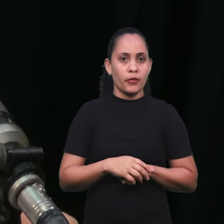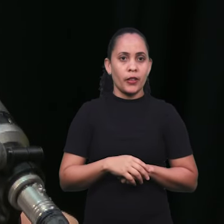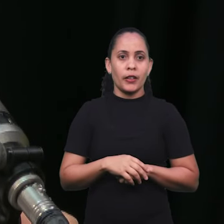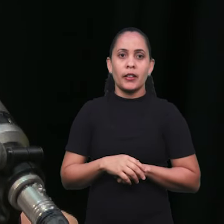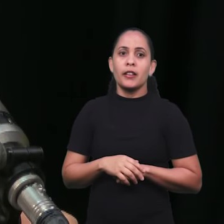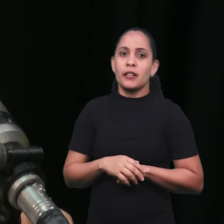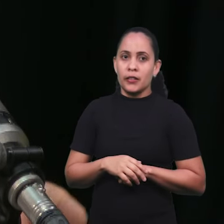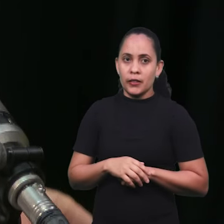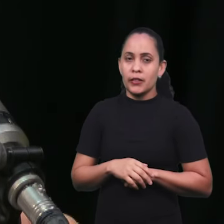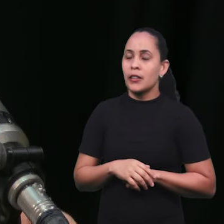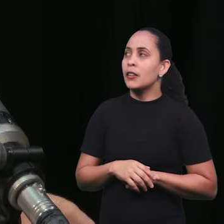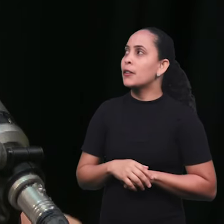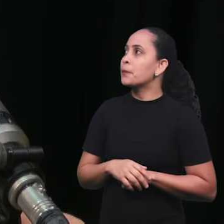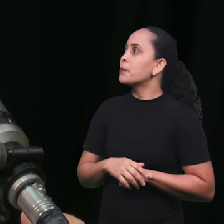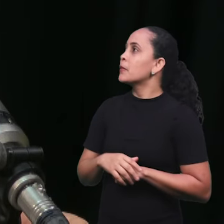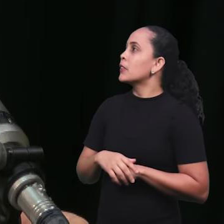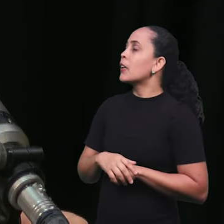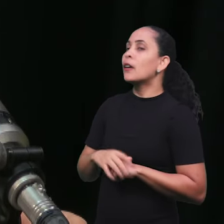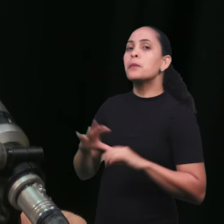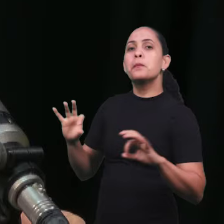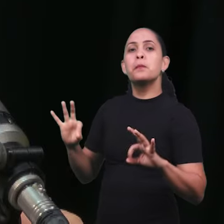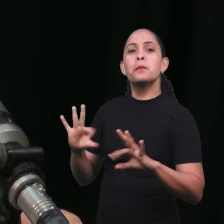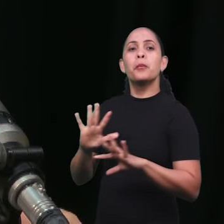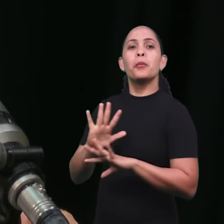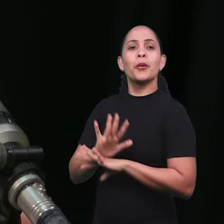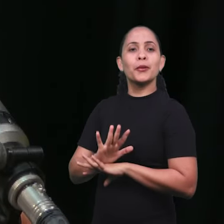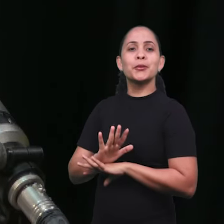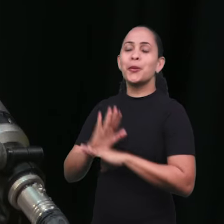Senhor para ouvir o que o Senhor tem a dizer.